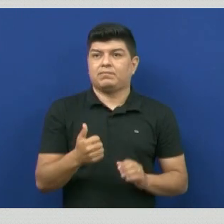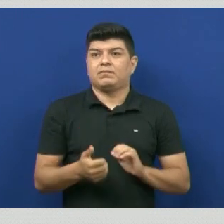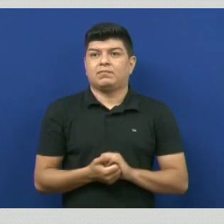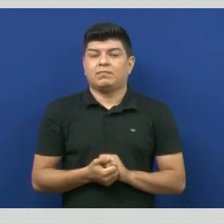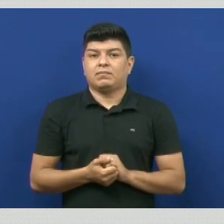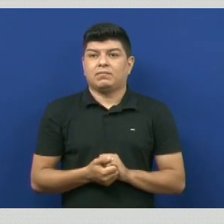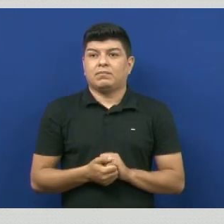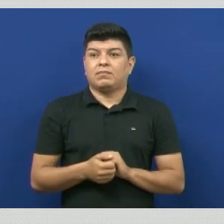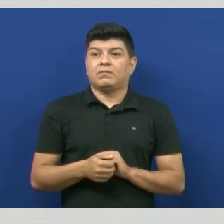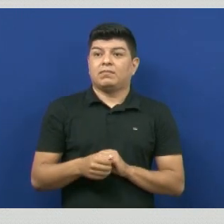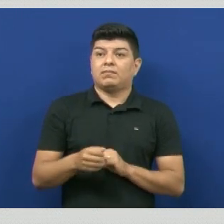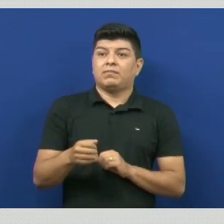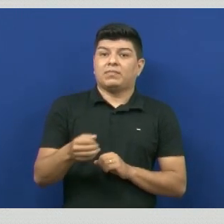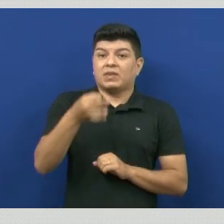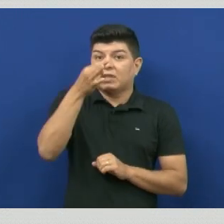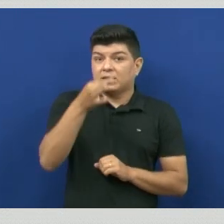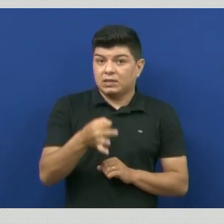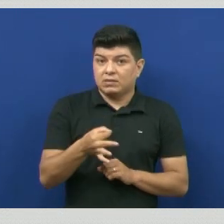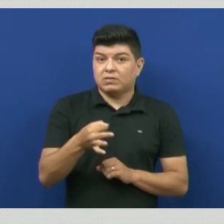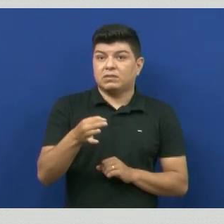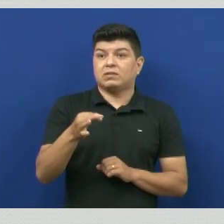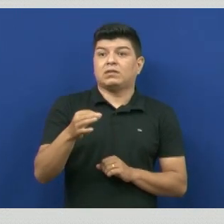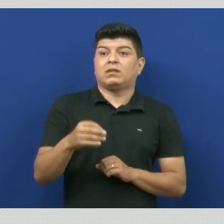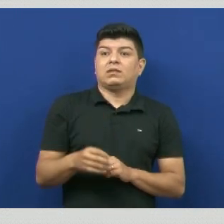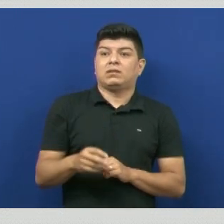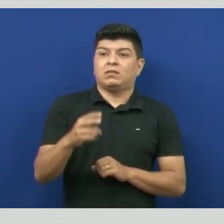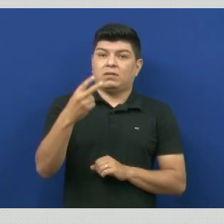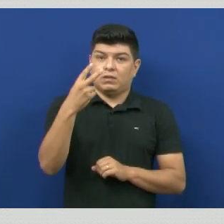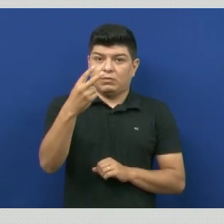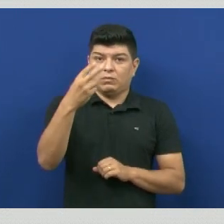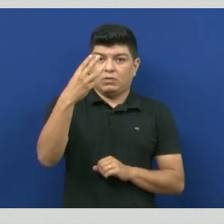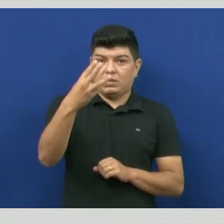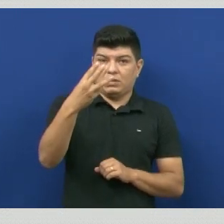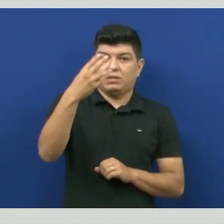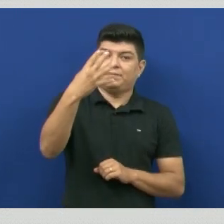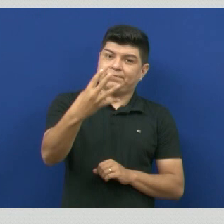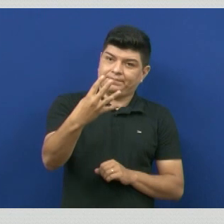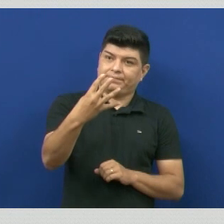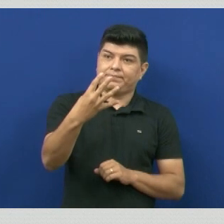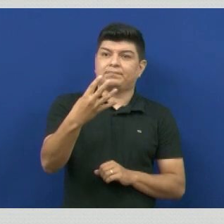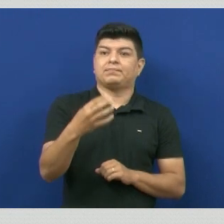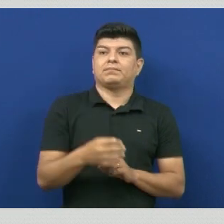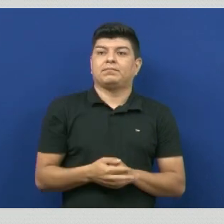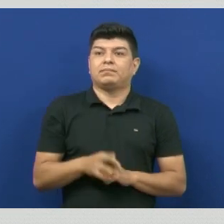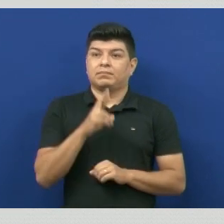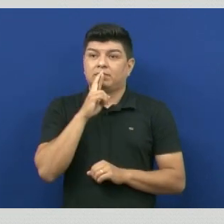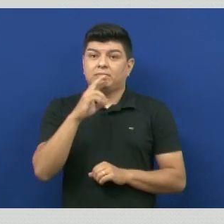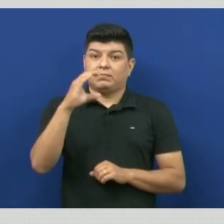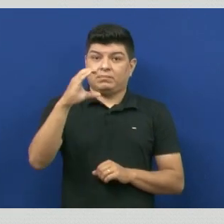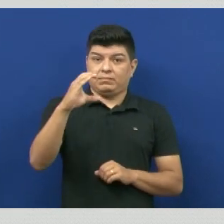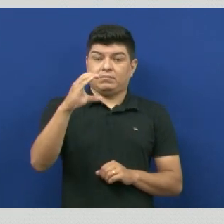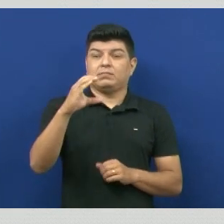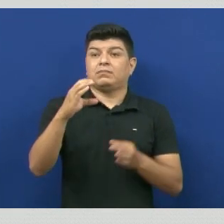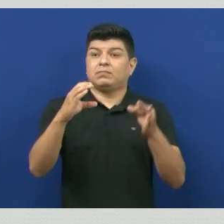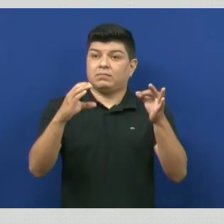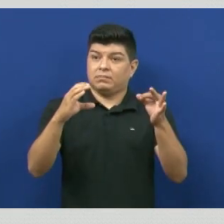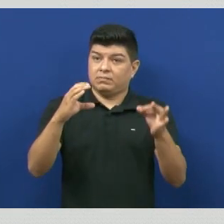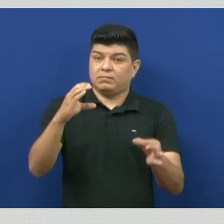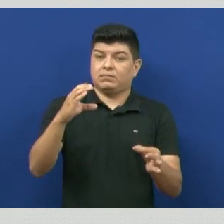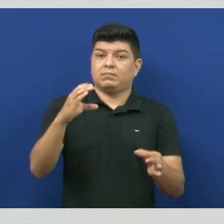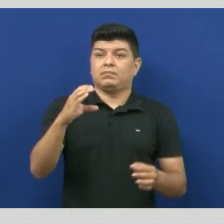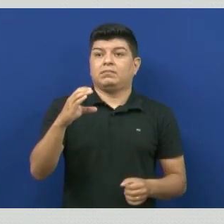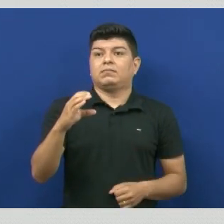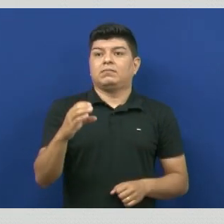As alternativas que estão corretas são a 2, a 3 e a 4. Vamos ver no que é que a